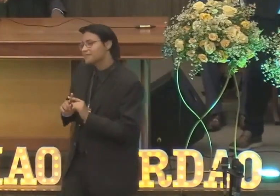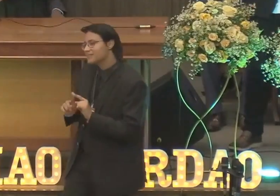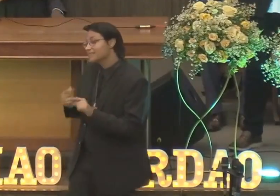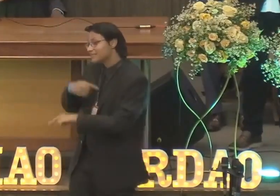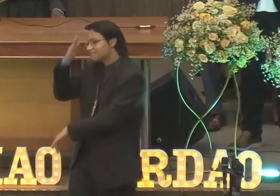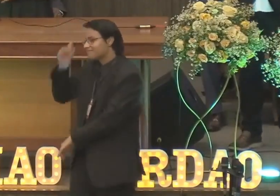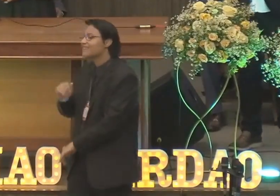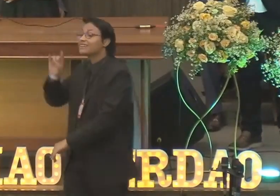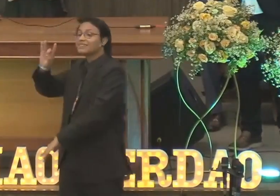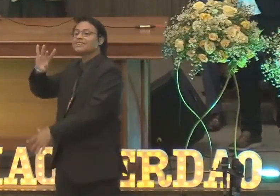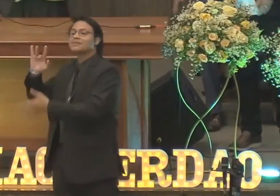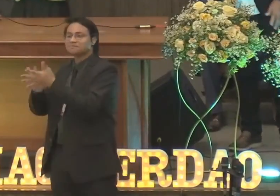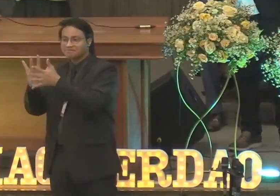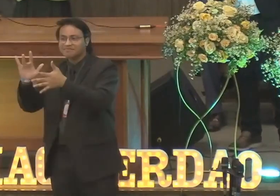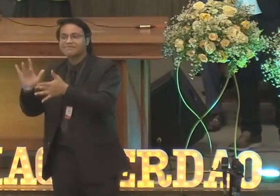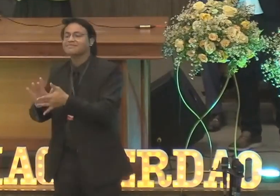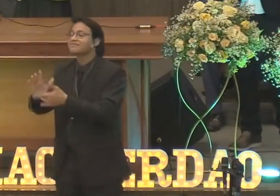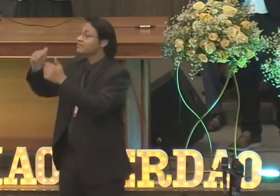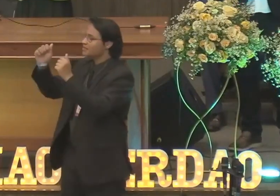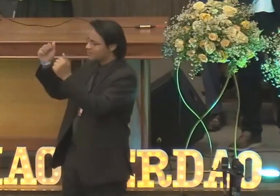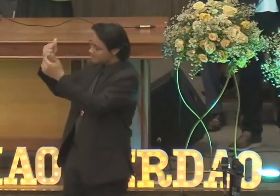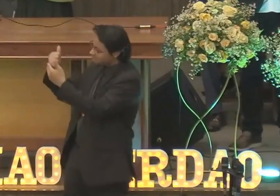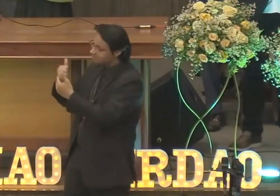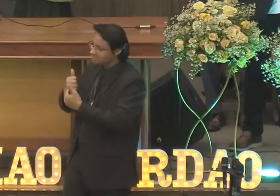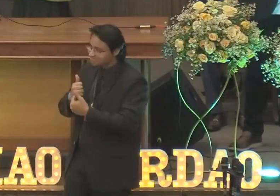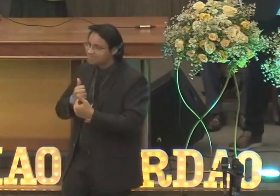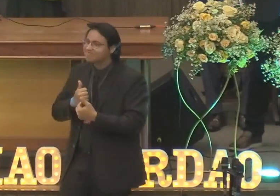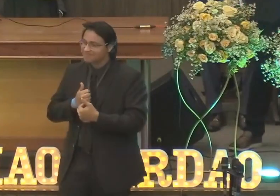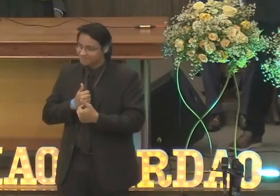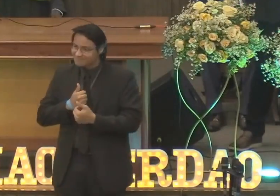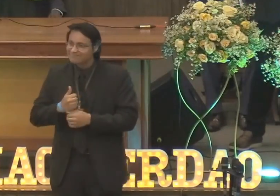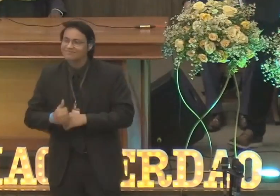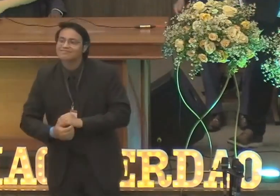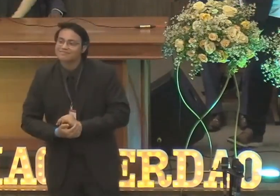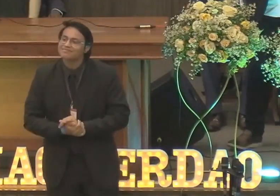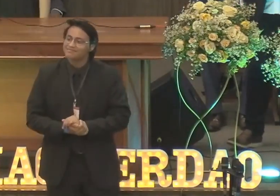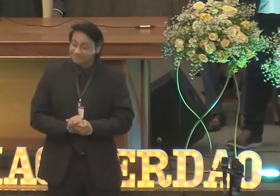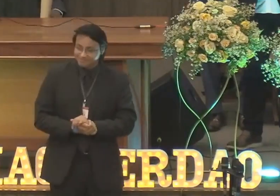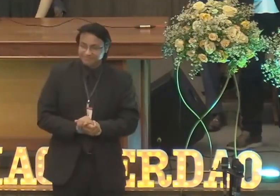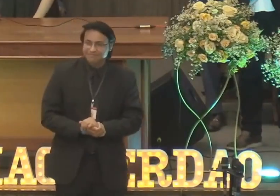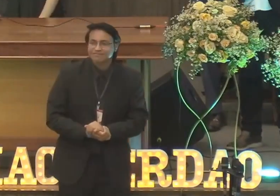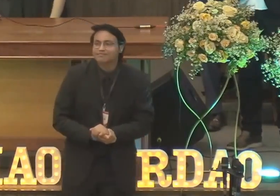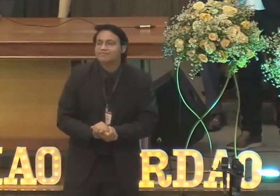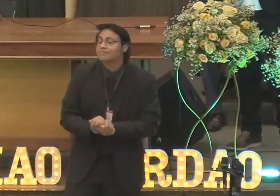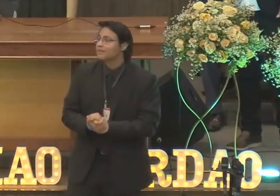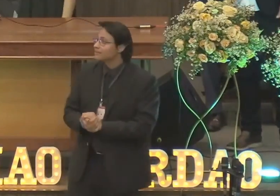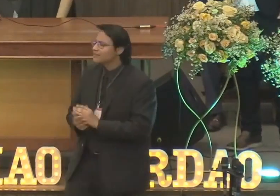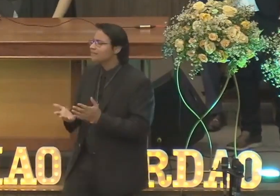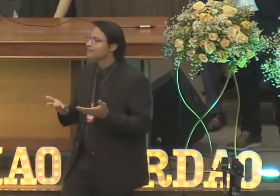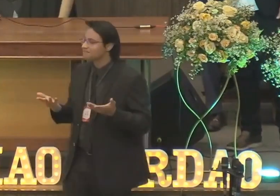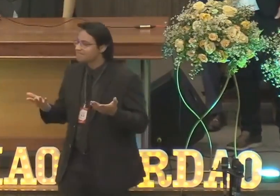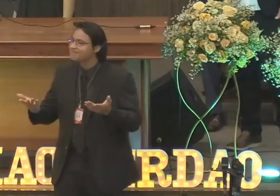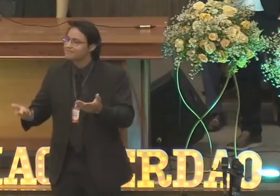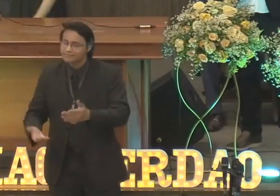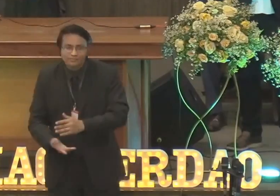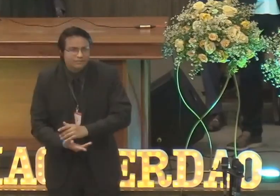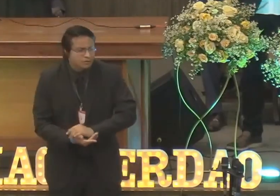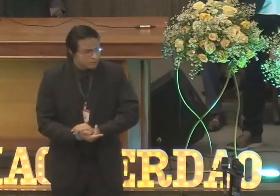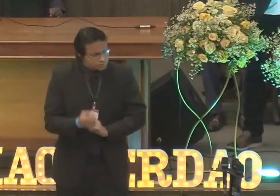só Jesus dará a solução. Então,